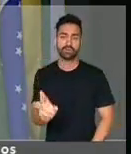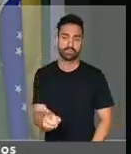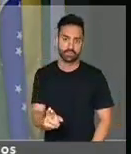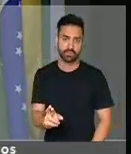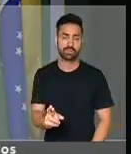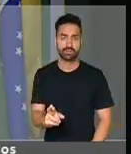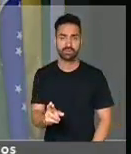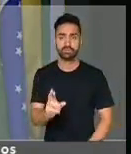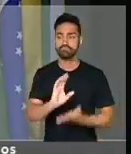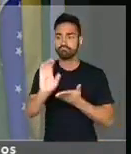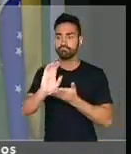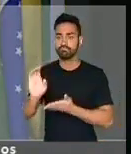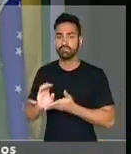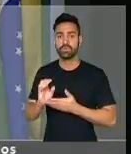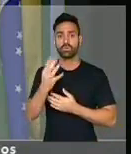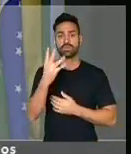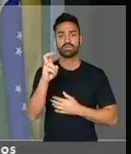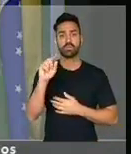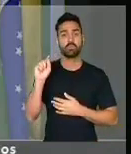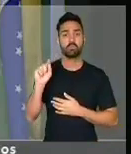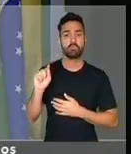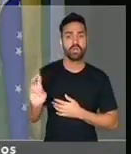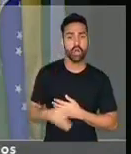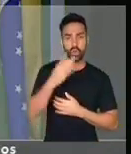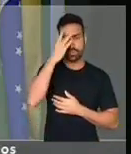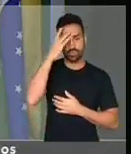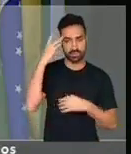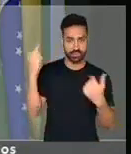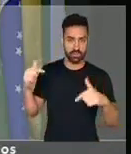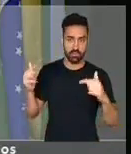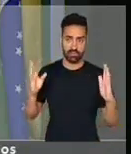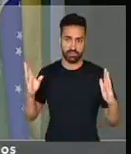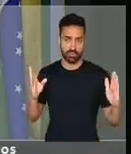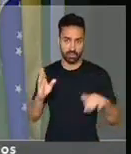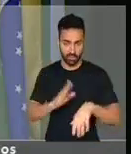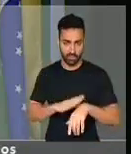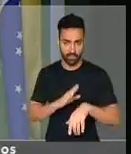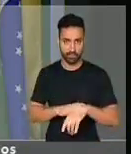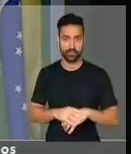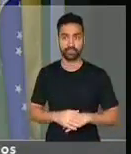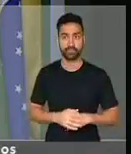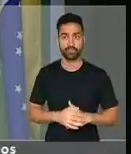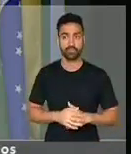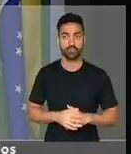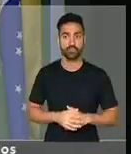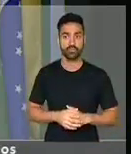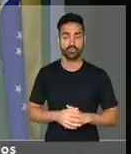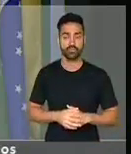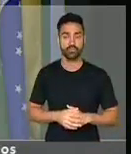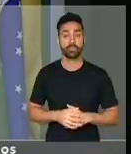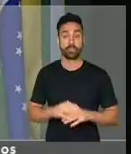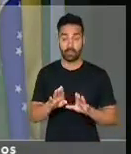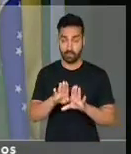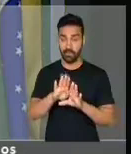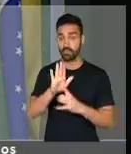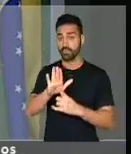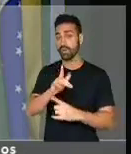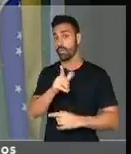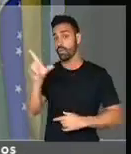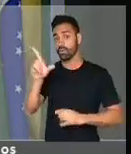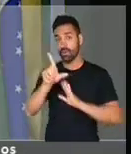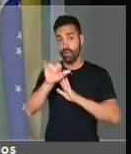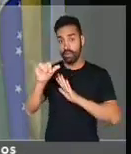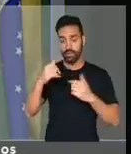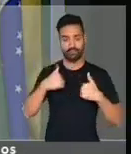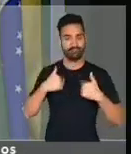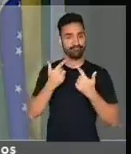reais para mais de 45 milhões de trabalhadores naquele período. Destaco também outras